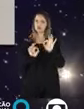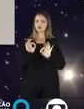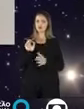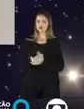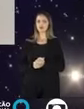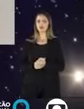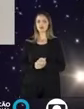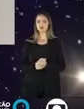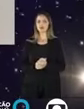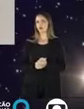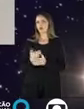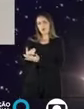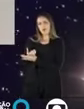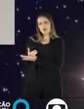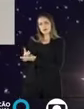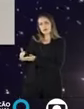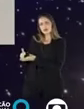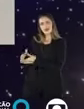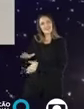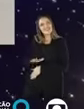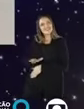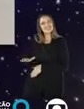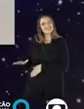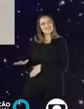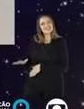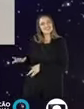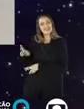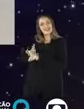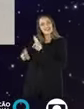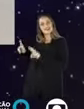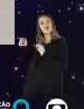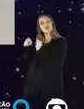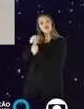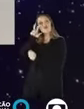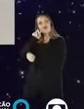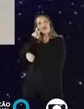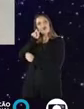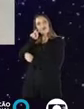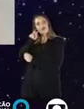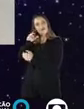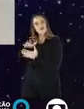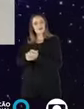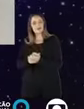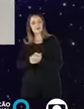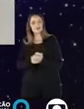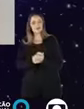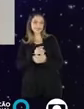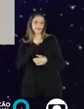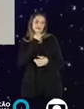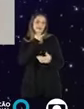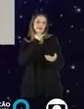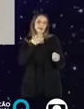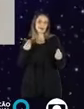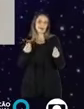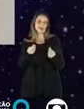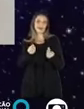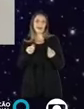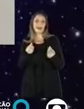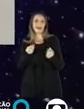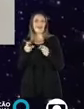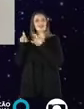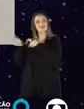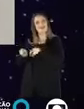inesperada. Talvez tenha uma origem na minha infância, né, numa relação com meu avô lá, que tinha umas questões interessantes sobre a coisa